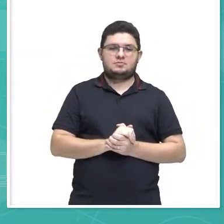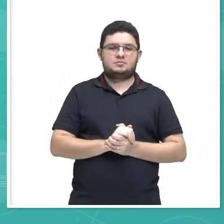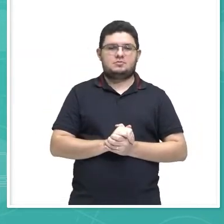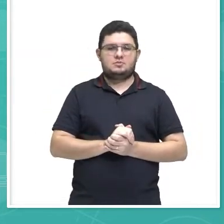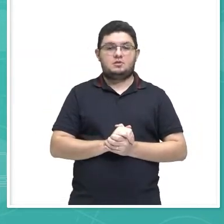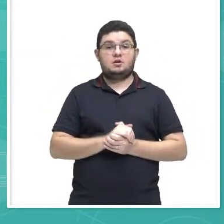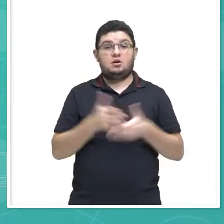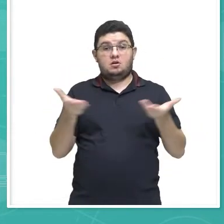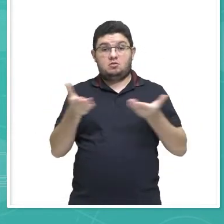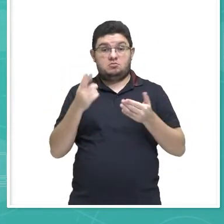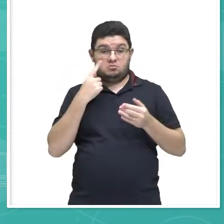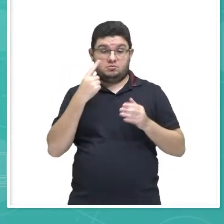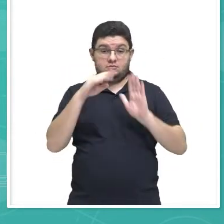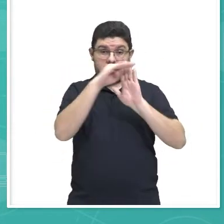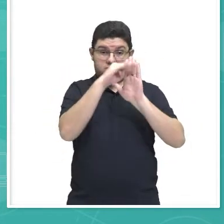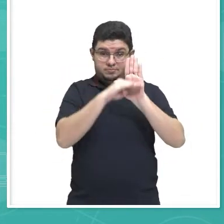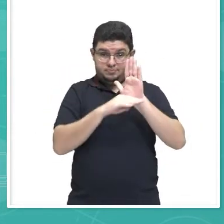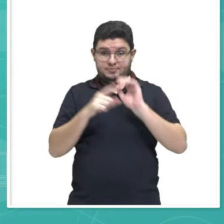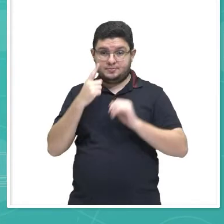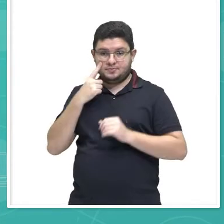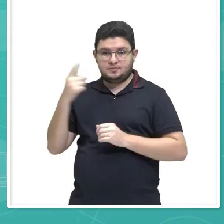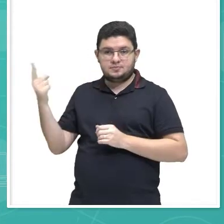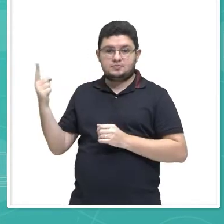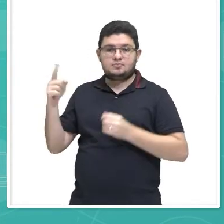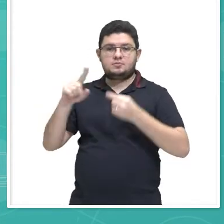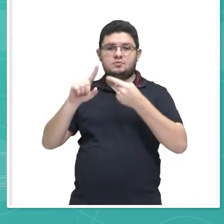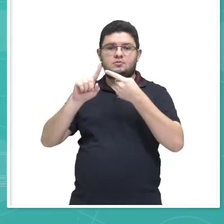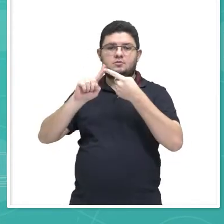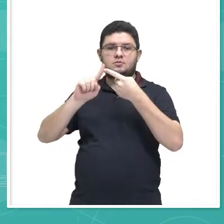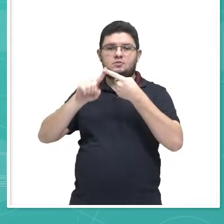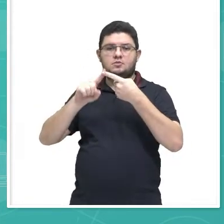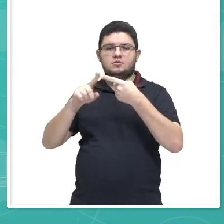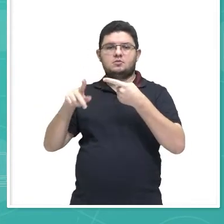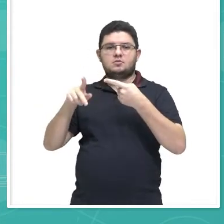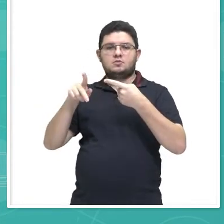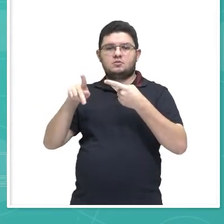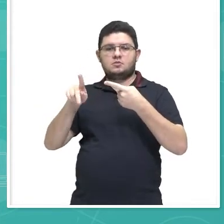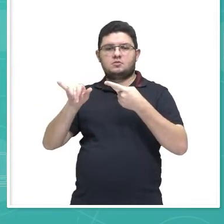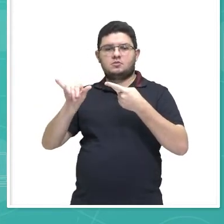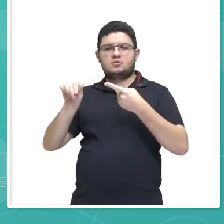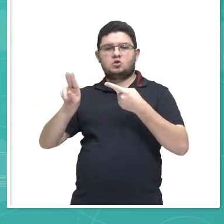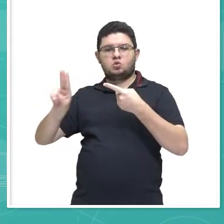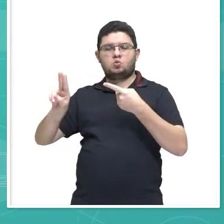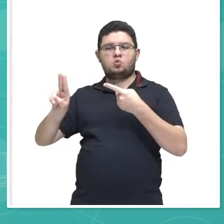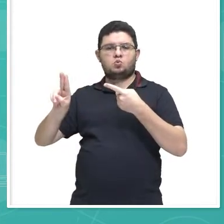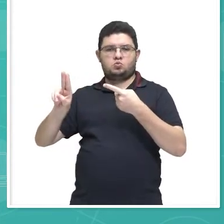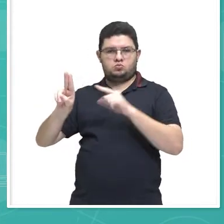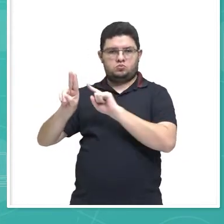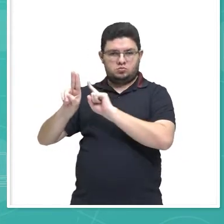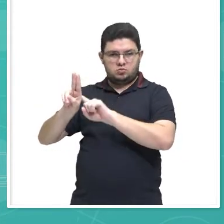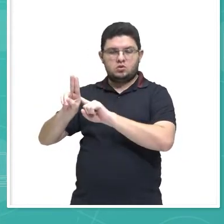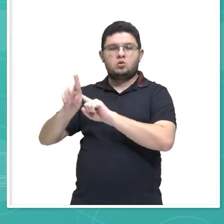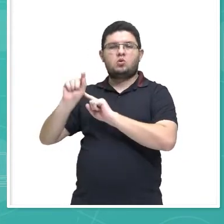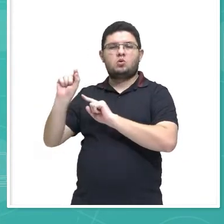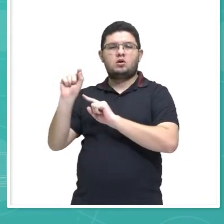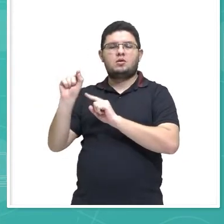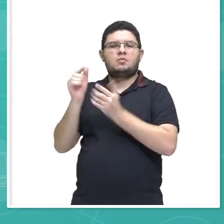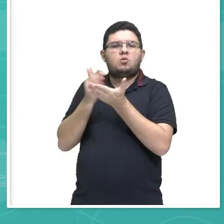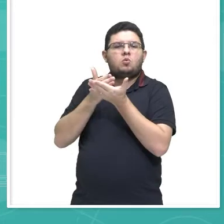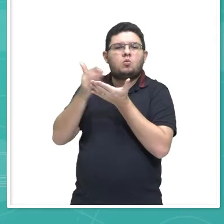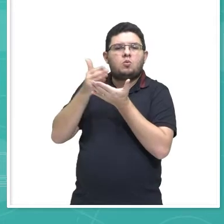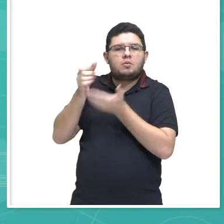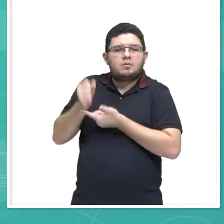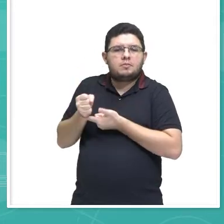das classificações. Começando pelo Kyu. Então, o Kyu são as graduações para iniciantes. Quando